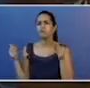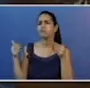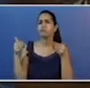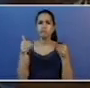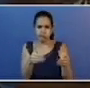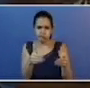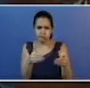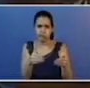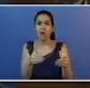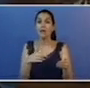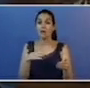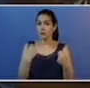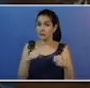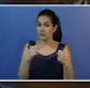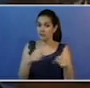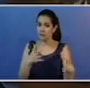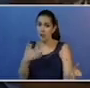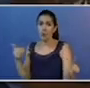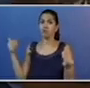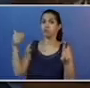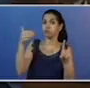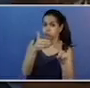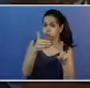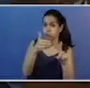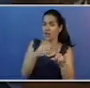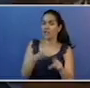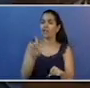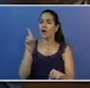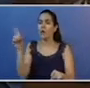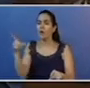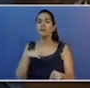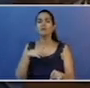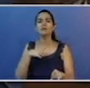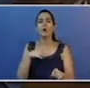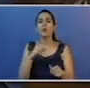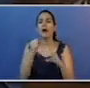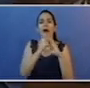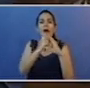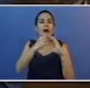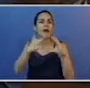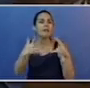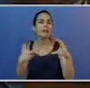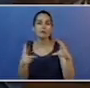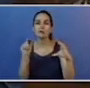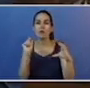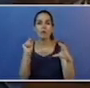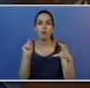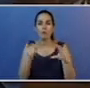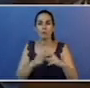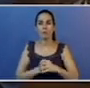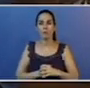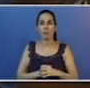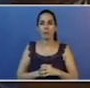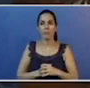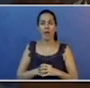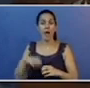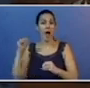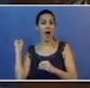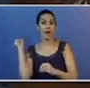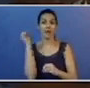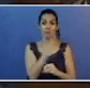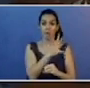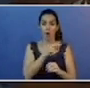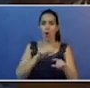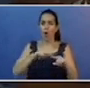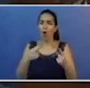mais direto, que tem que ser mais preciso. Então são caracterizados são esportes que são de precisão. O arremesso ou